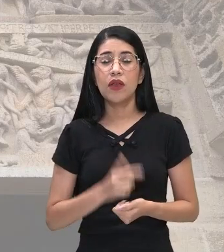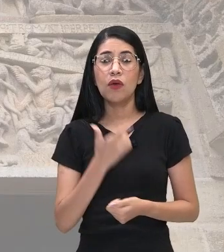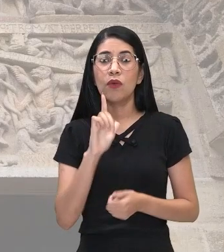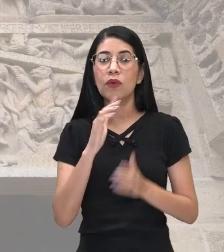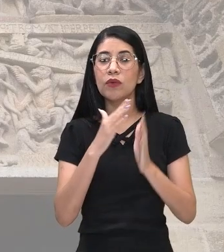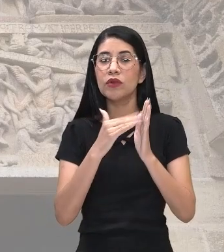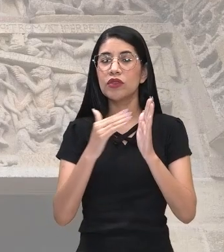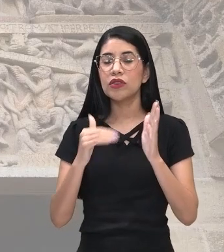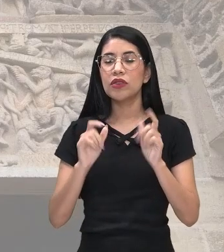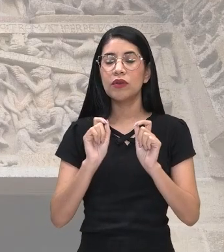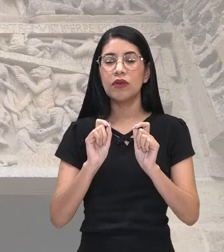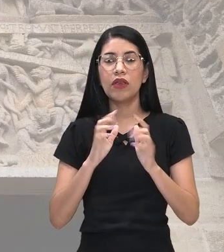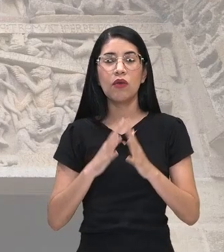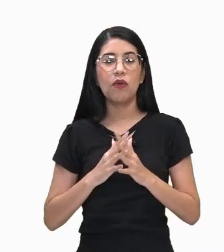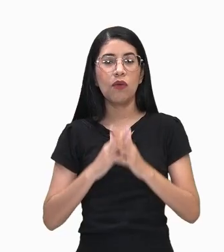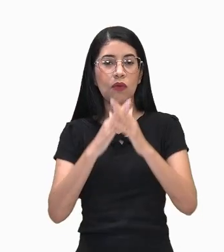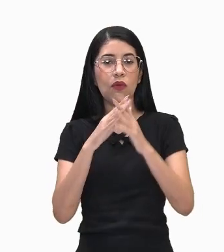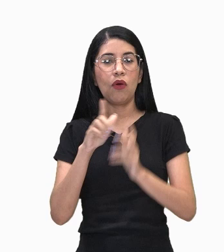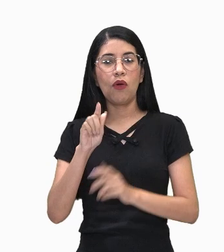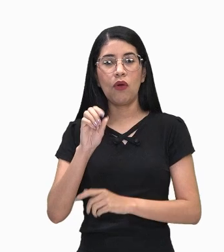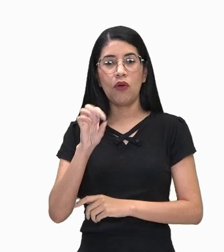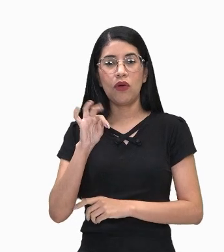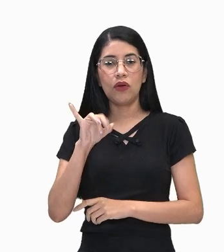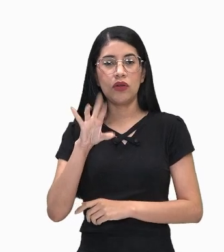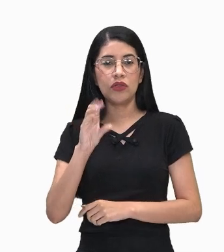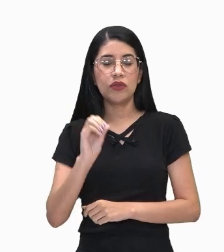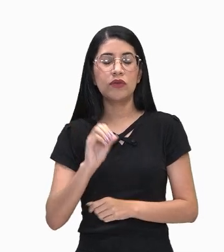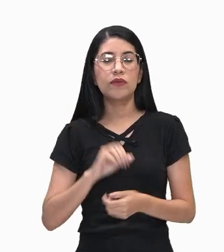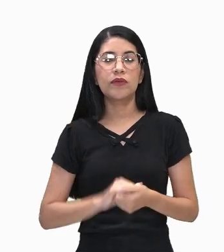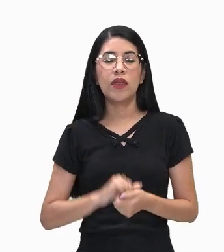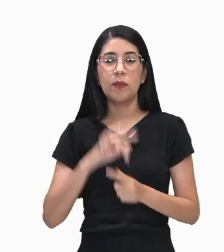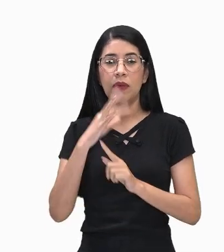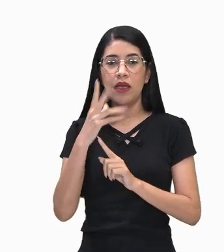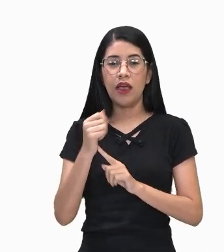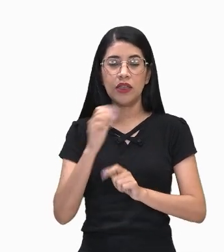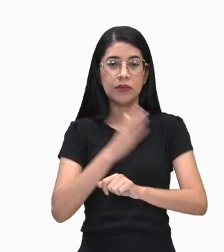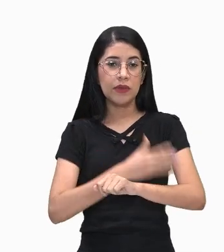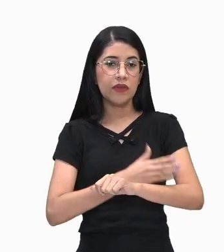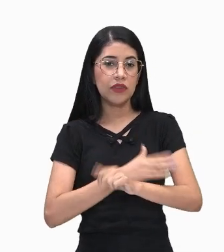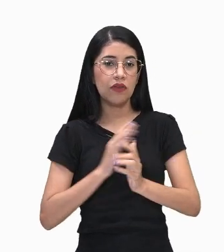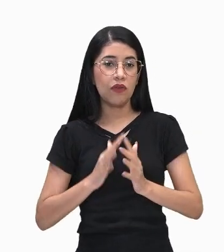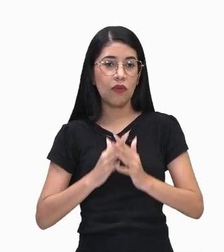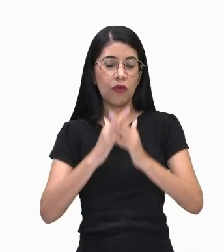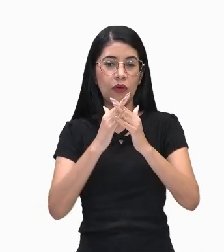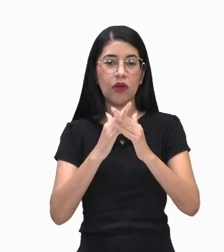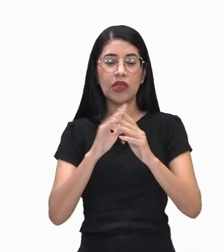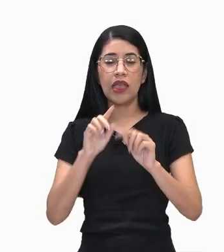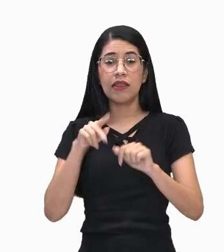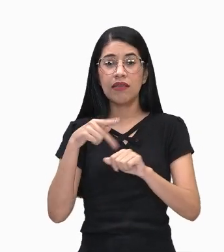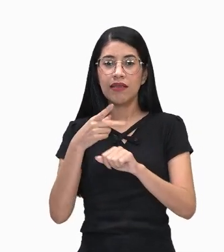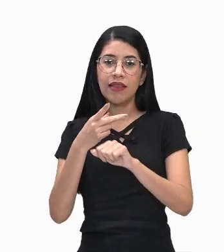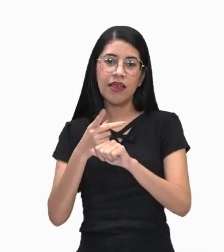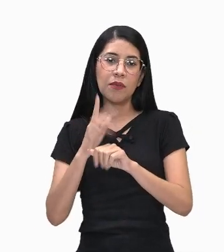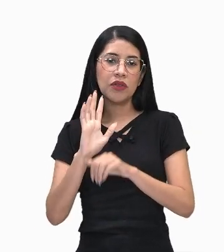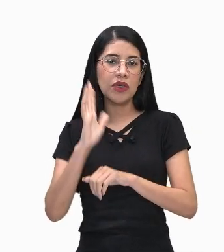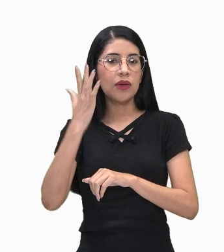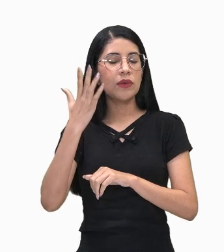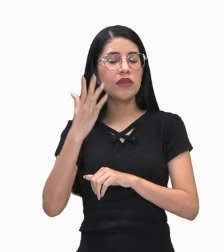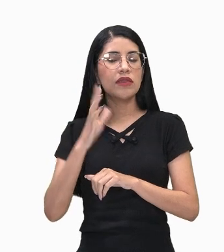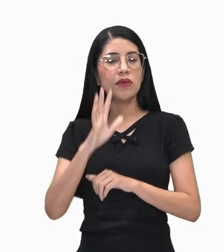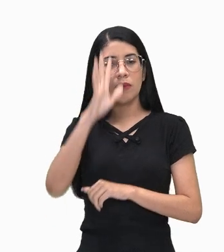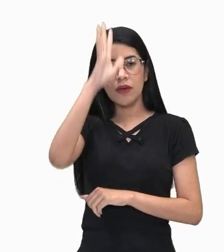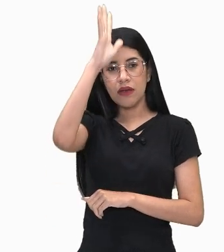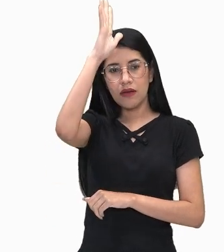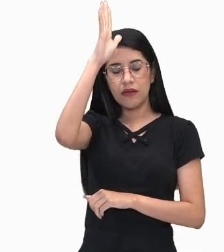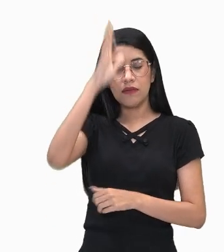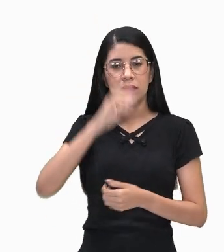o estilo gótico. Então, a arte medieval gótica é posterior à arte românica